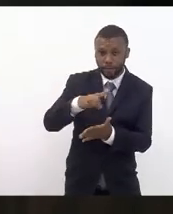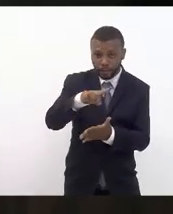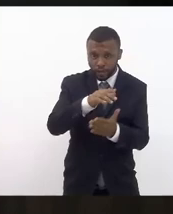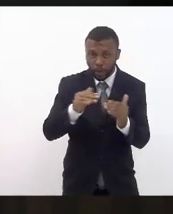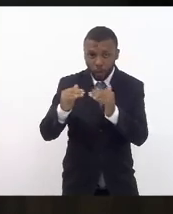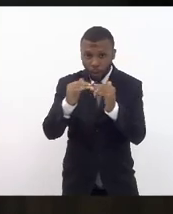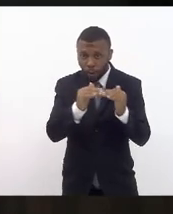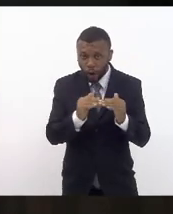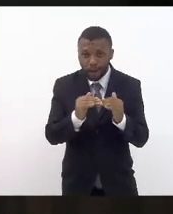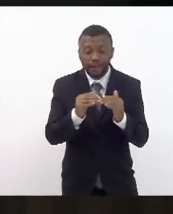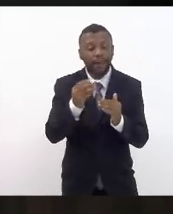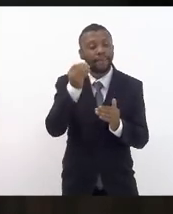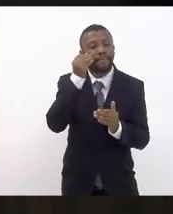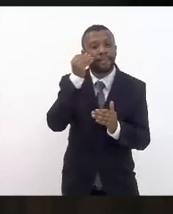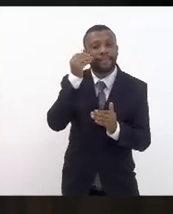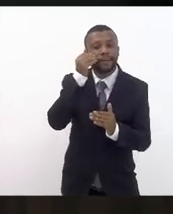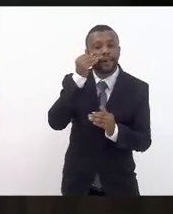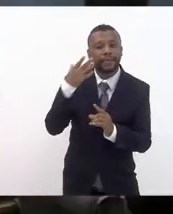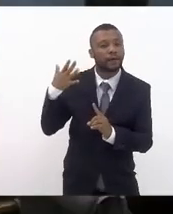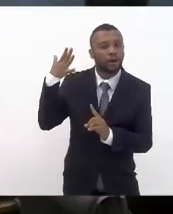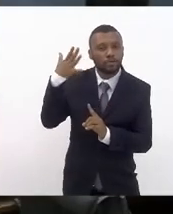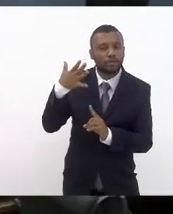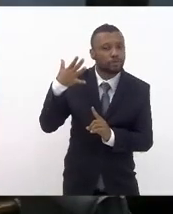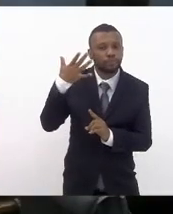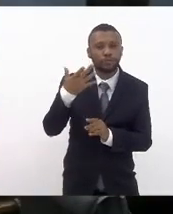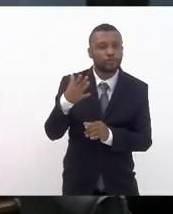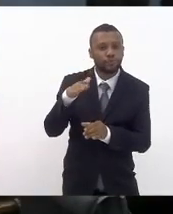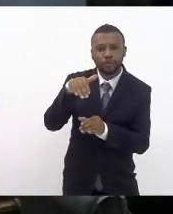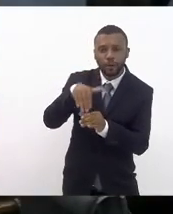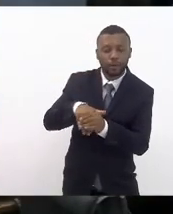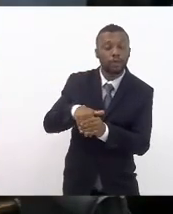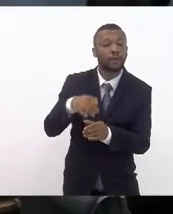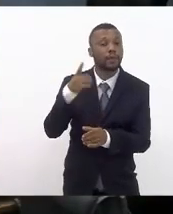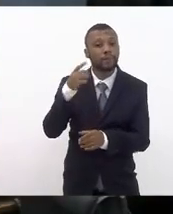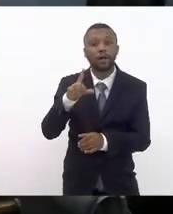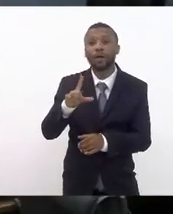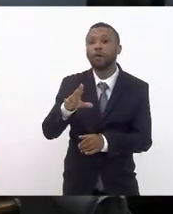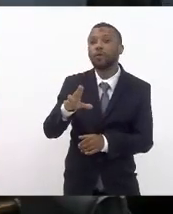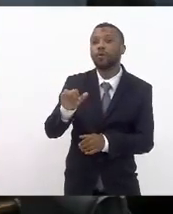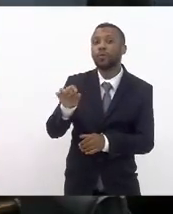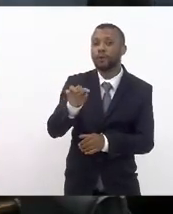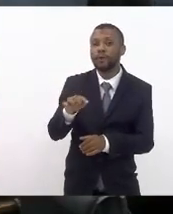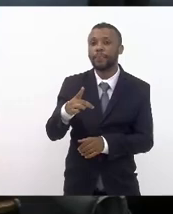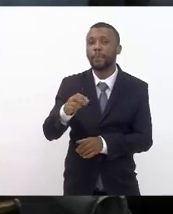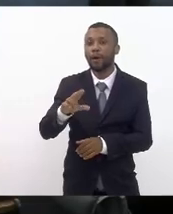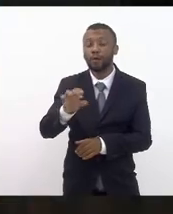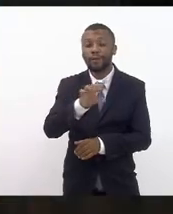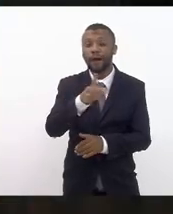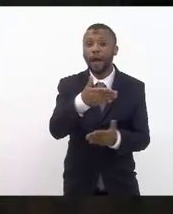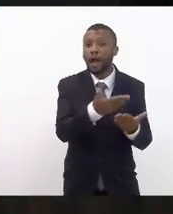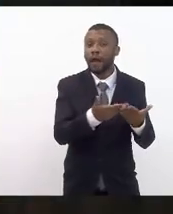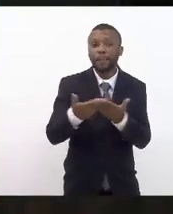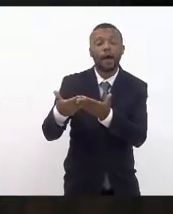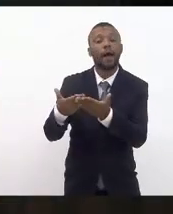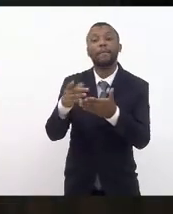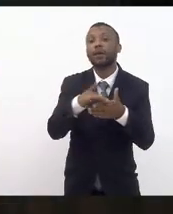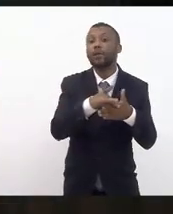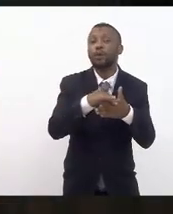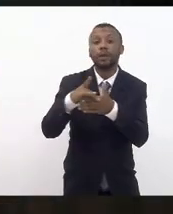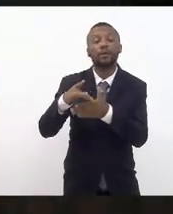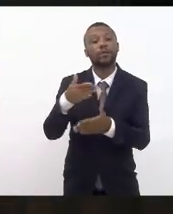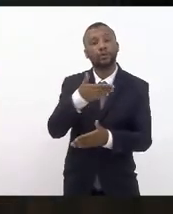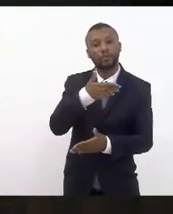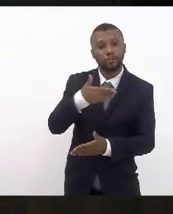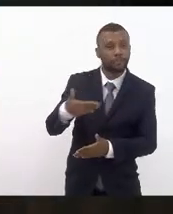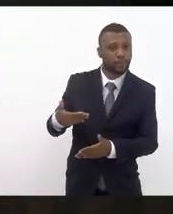estão. Verificação pedida pelo deputado Luiz Paulo. Para encaminhar, presidente. Para encaminhar, senhor presidente. Para encaminhar pelo líder, para a liderança do